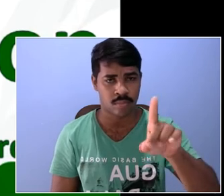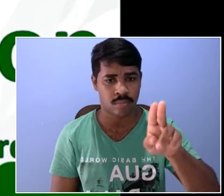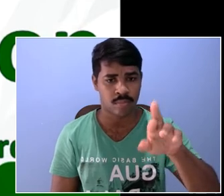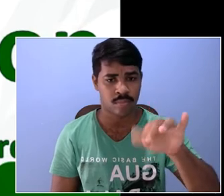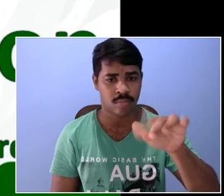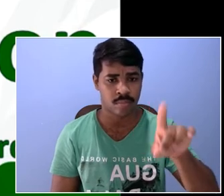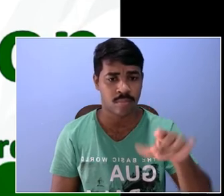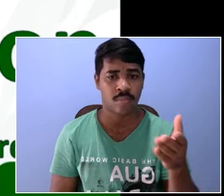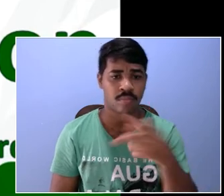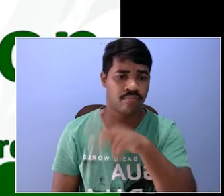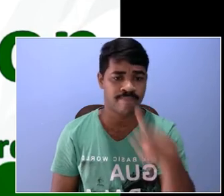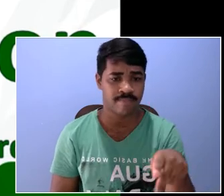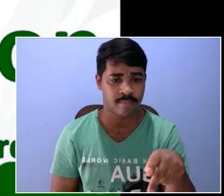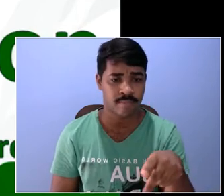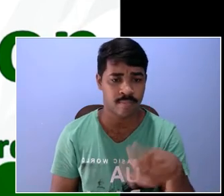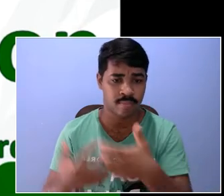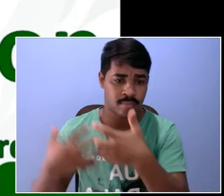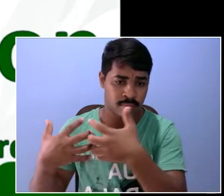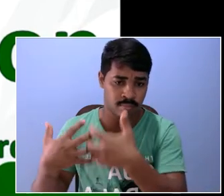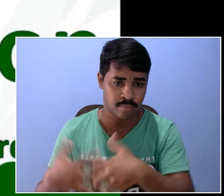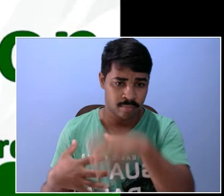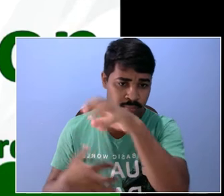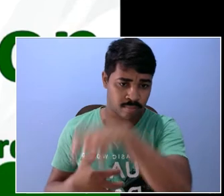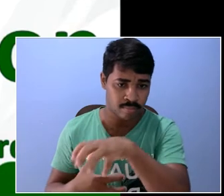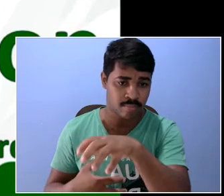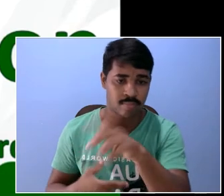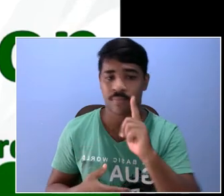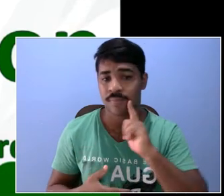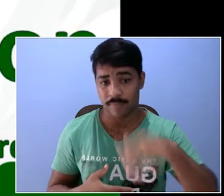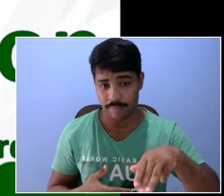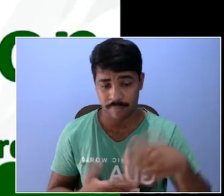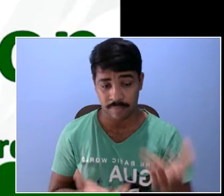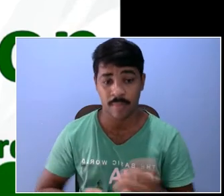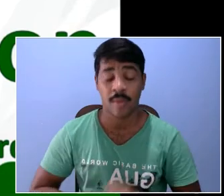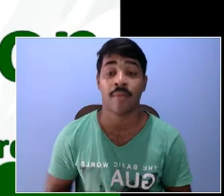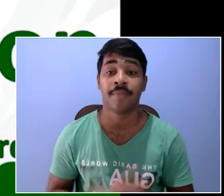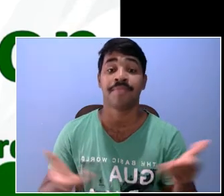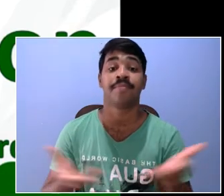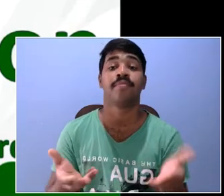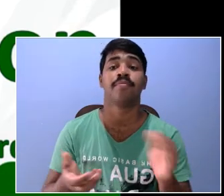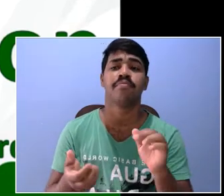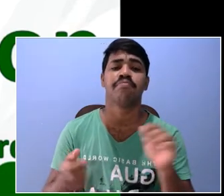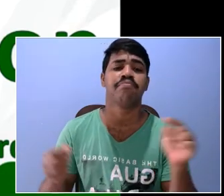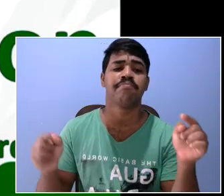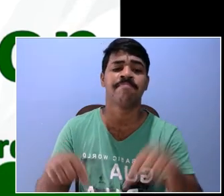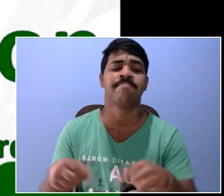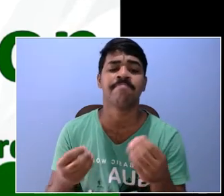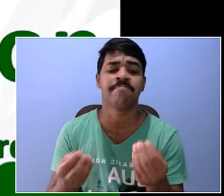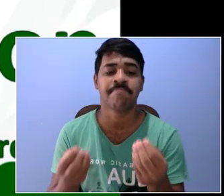Federal do campus de Guajará-Mirim, Federal de Rondônia, e nós estamos aqui para mais uma